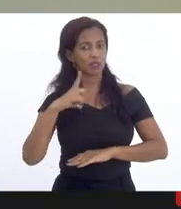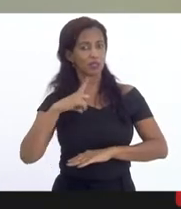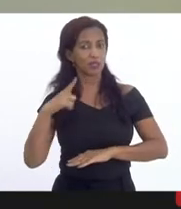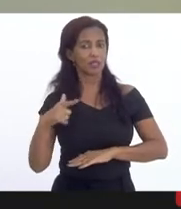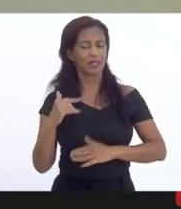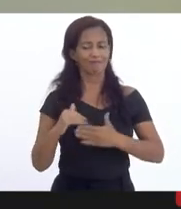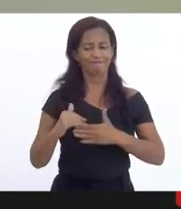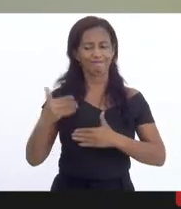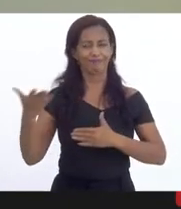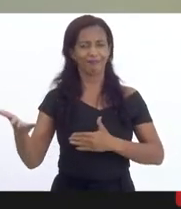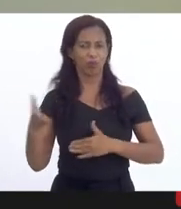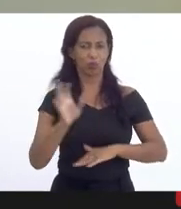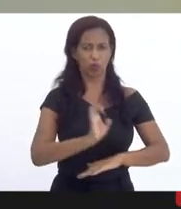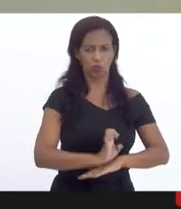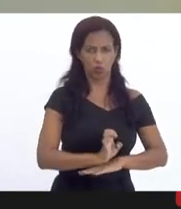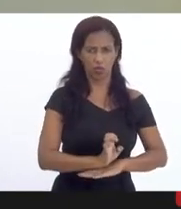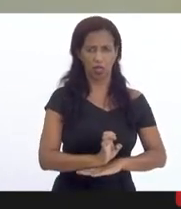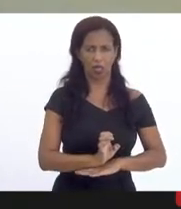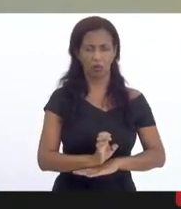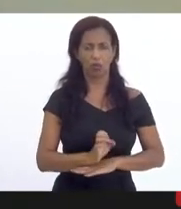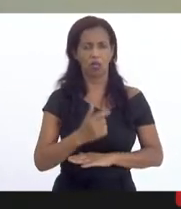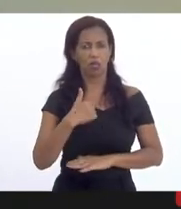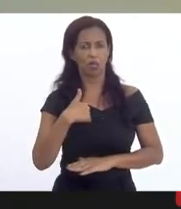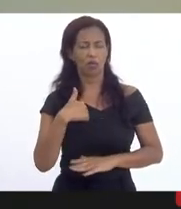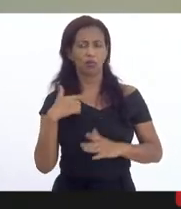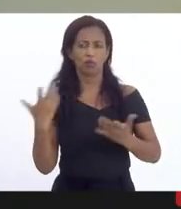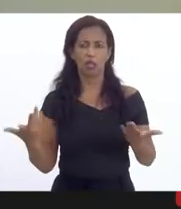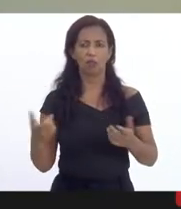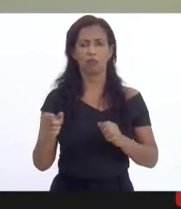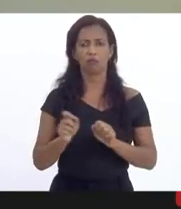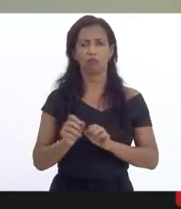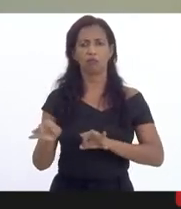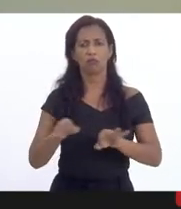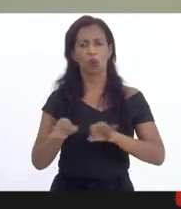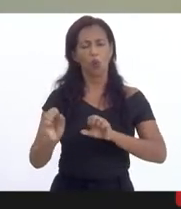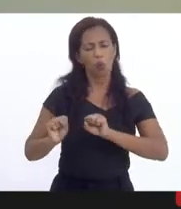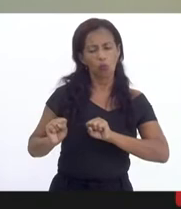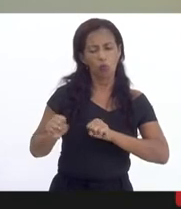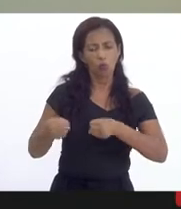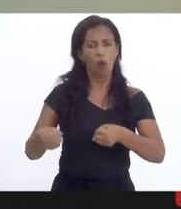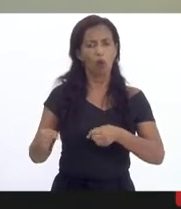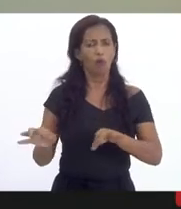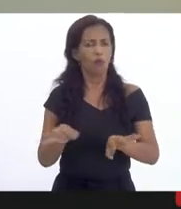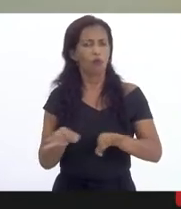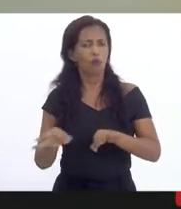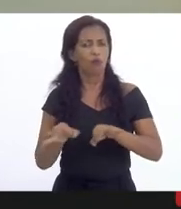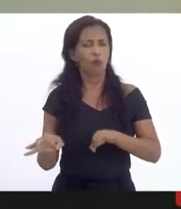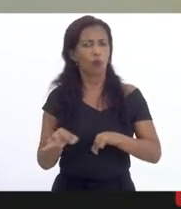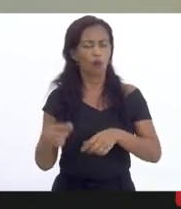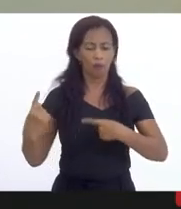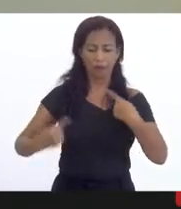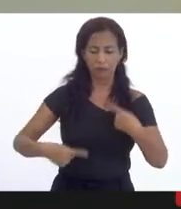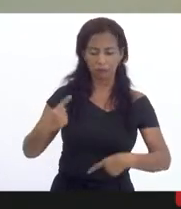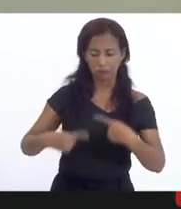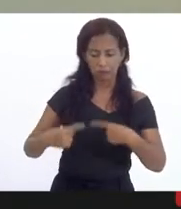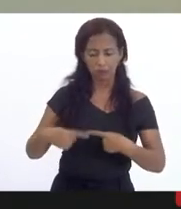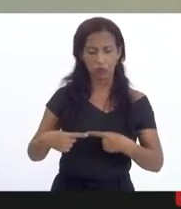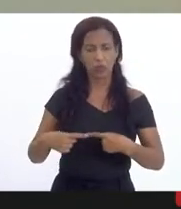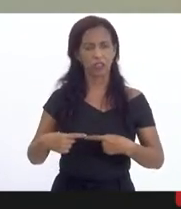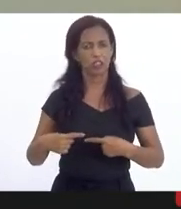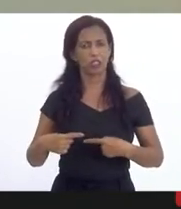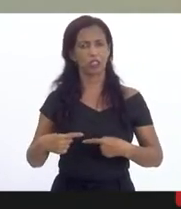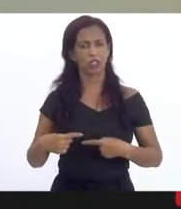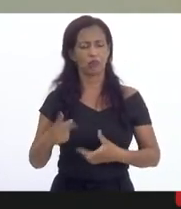nosso Estado. Eu tenho feito isso como um mantra de fortalecer que a gente possa ter uma política de